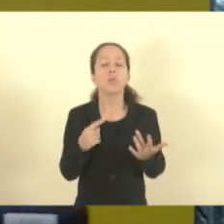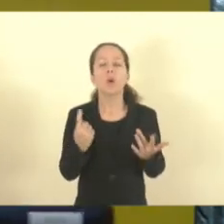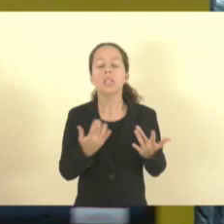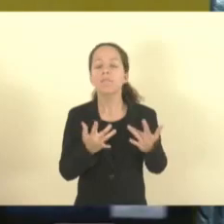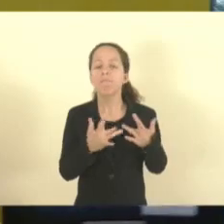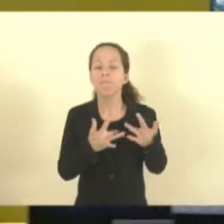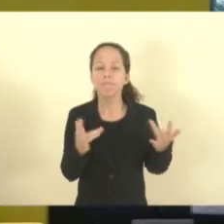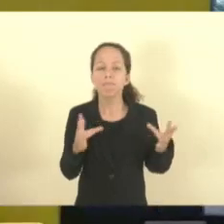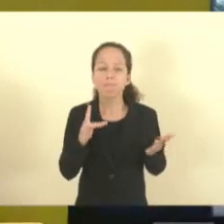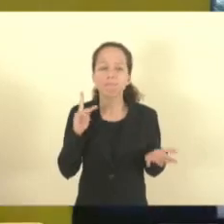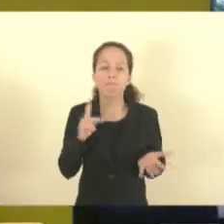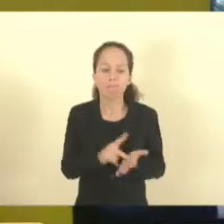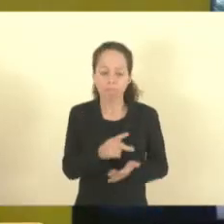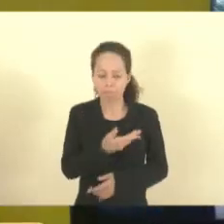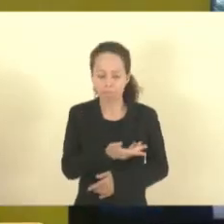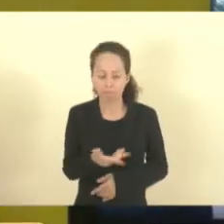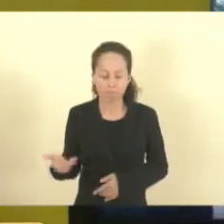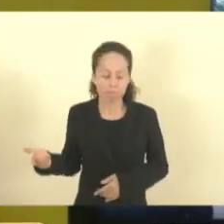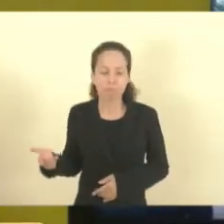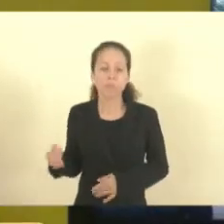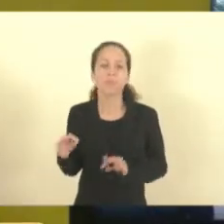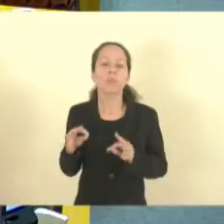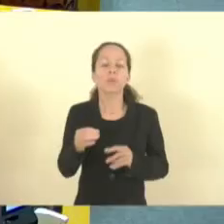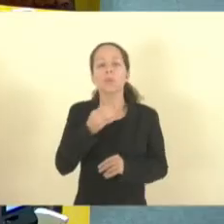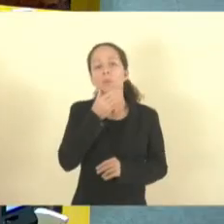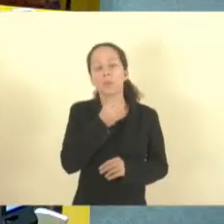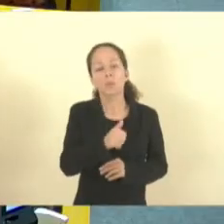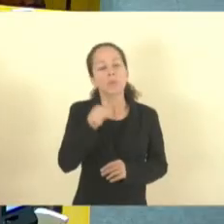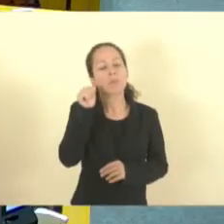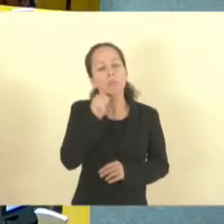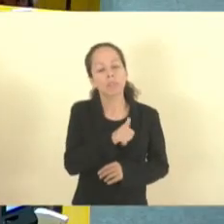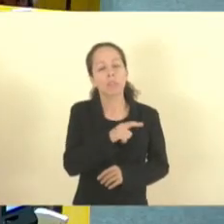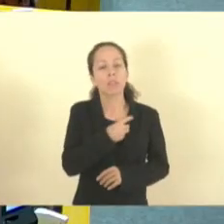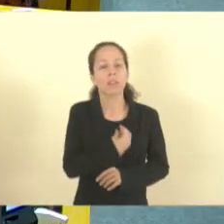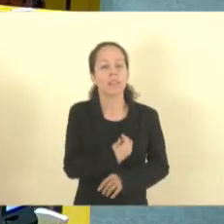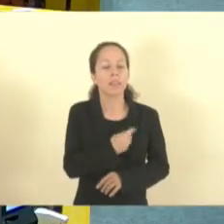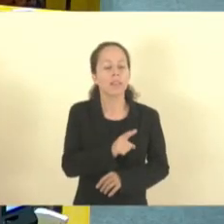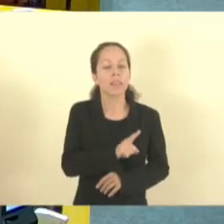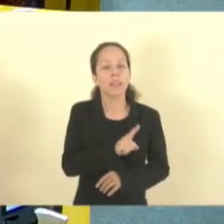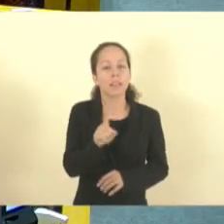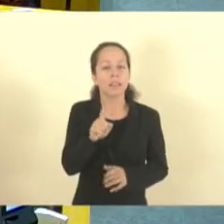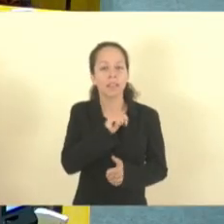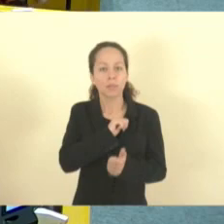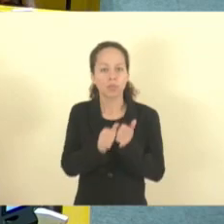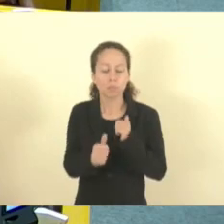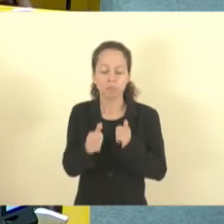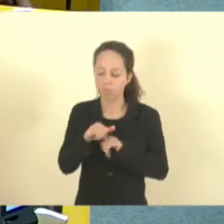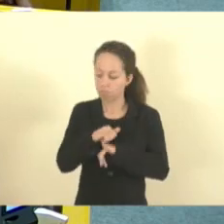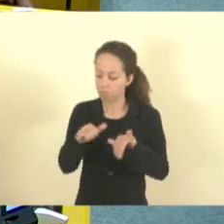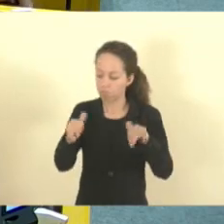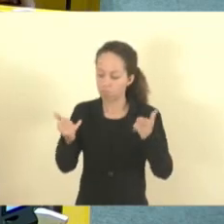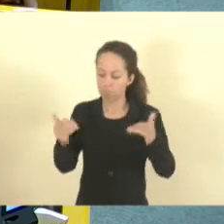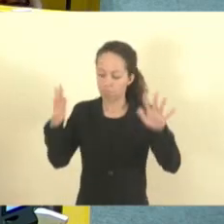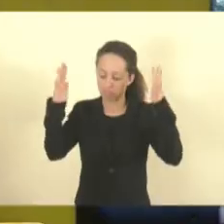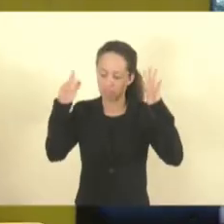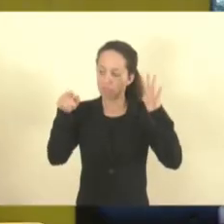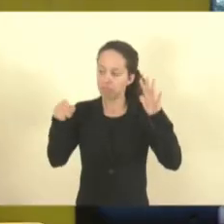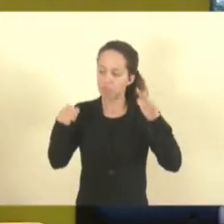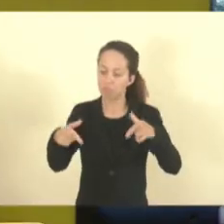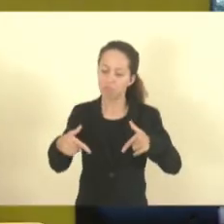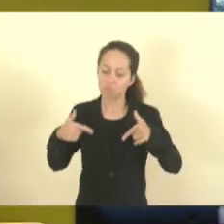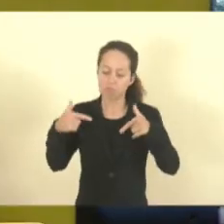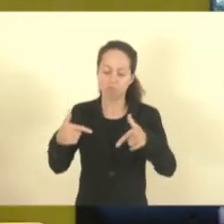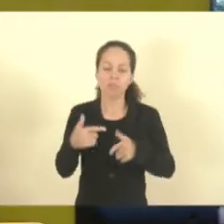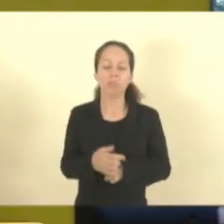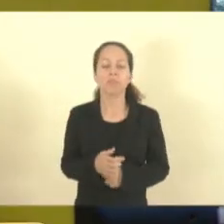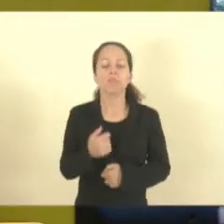total a eles, aos companheiros e companheiras lá da desportiva, parabenizo a sua iniciativa e